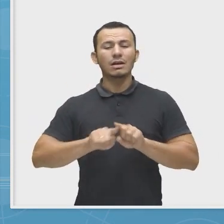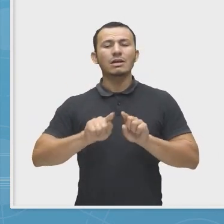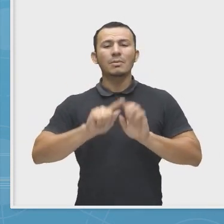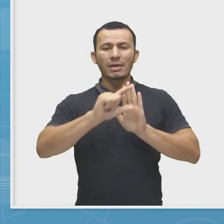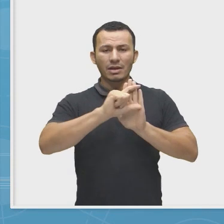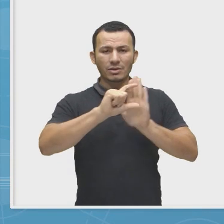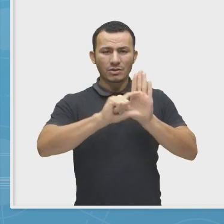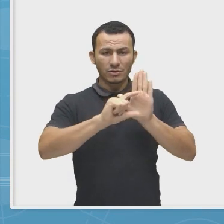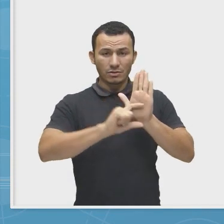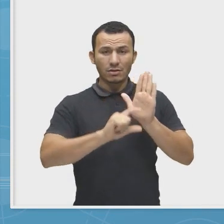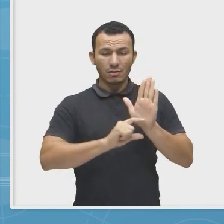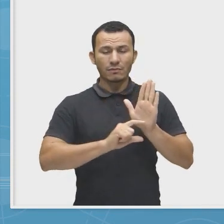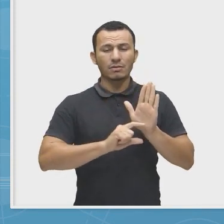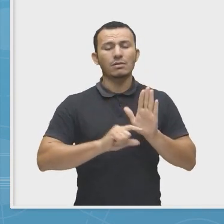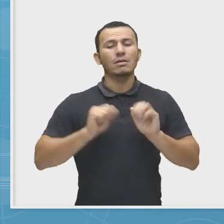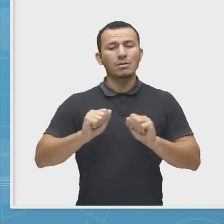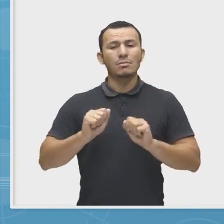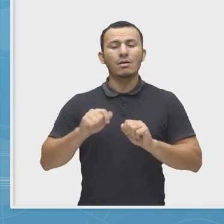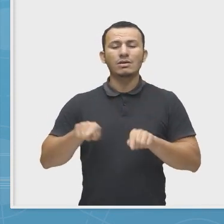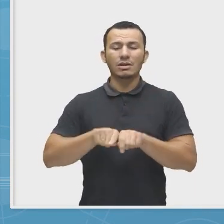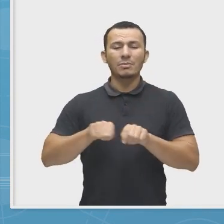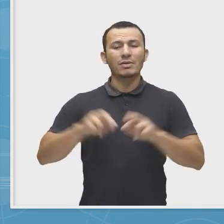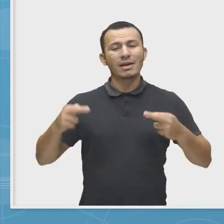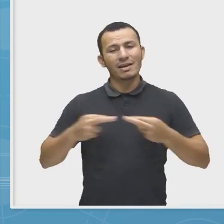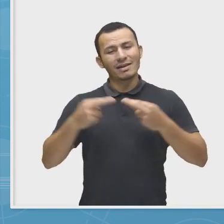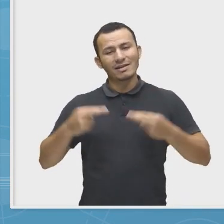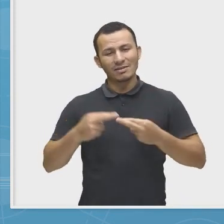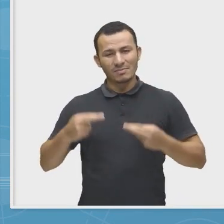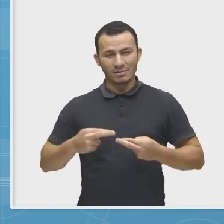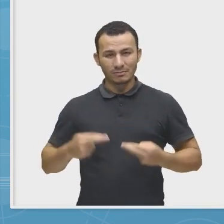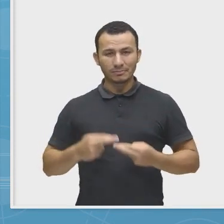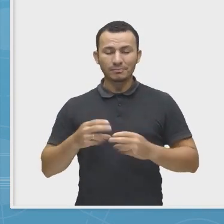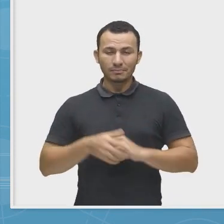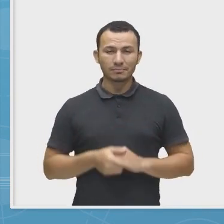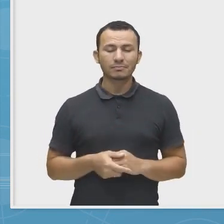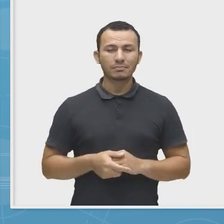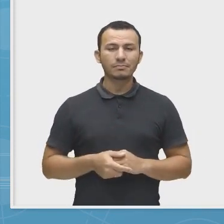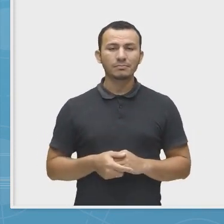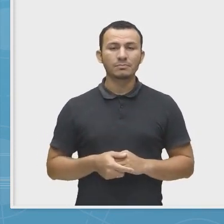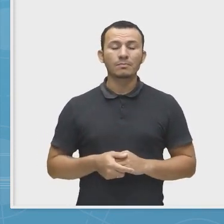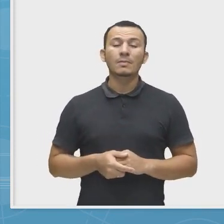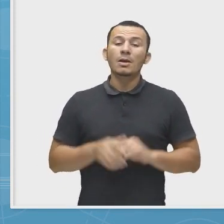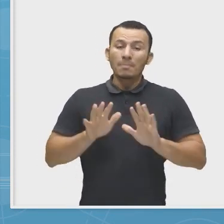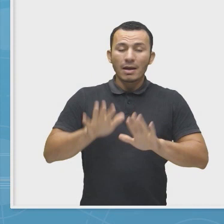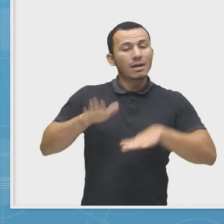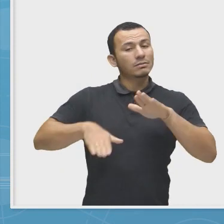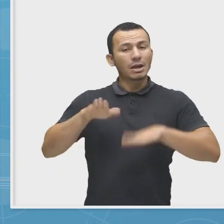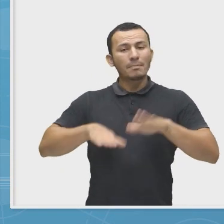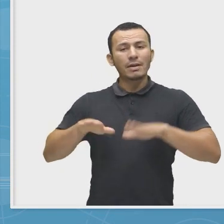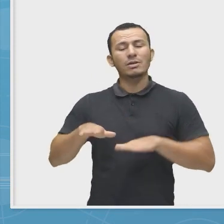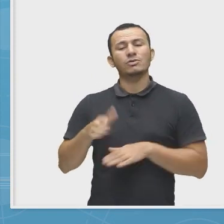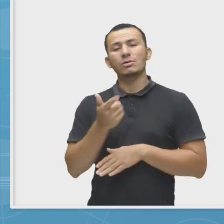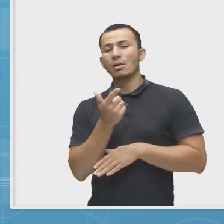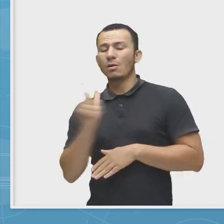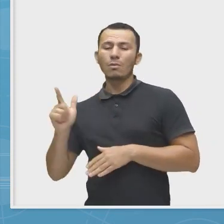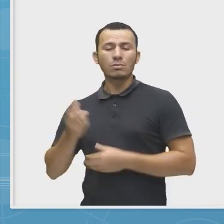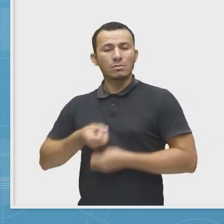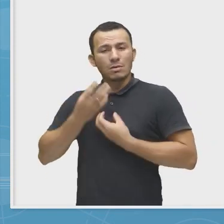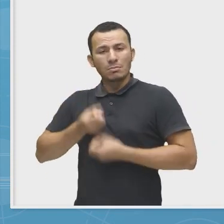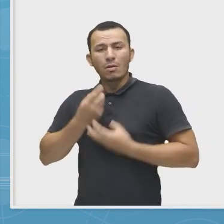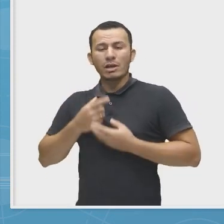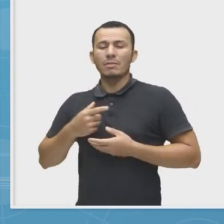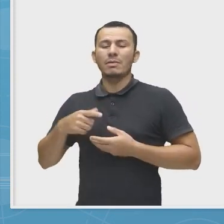estrofes, e ele pode apresentar rimas também. É claro que alguns poemas eles podem não estar divididos